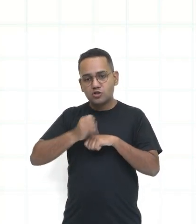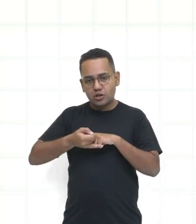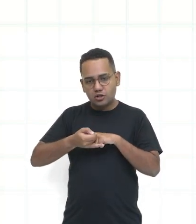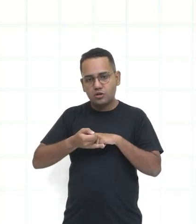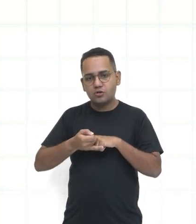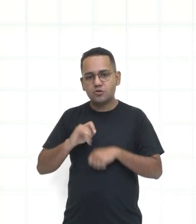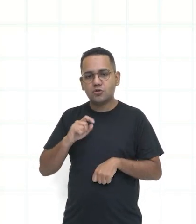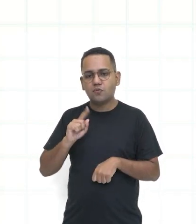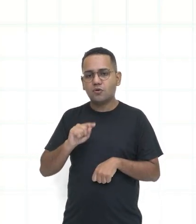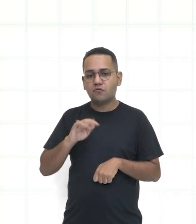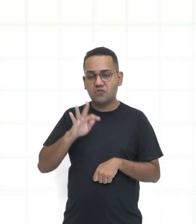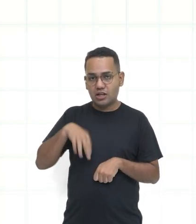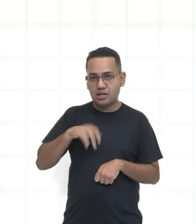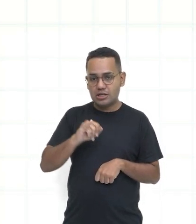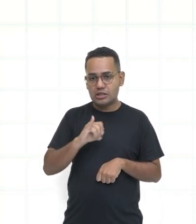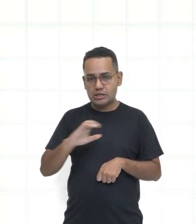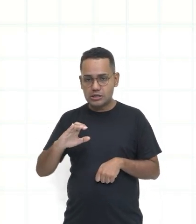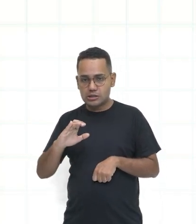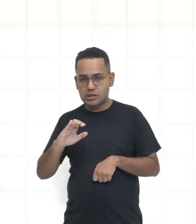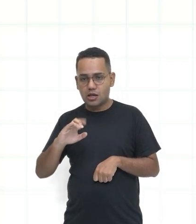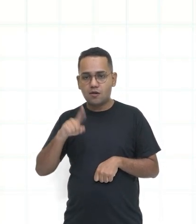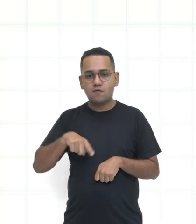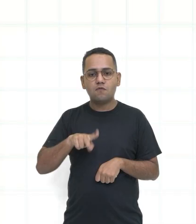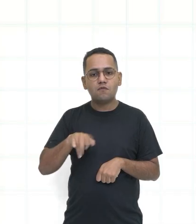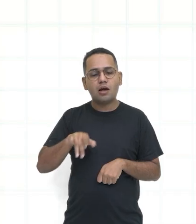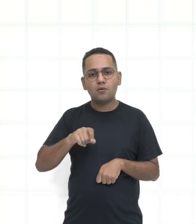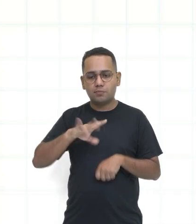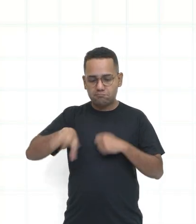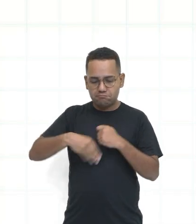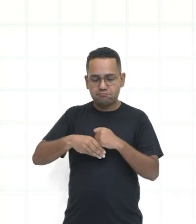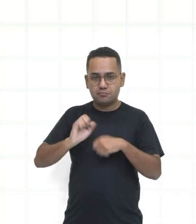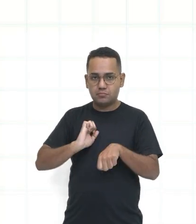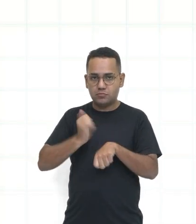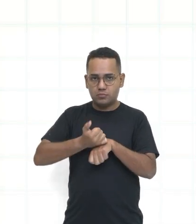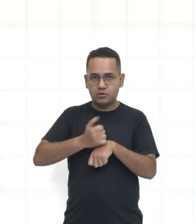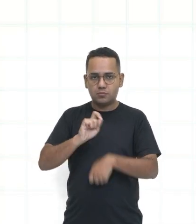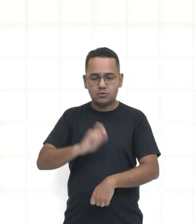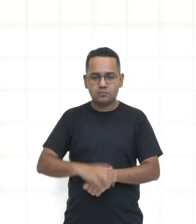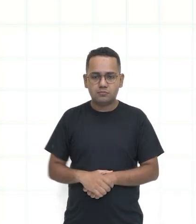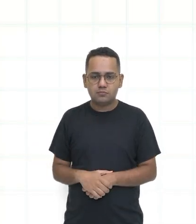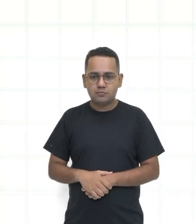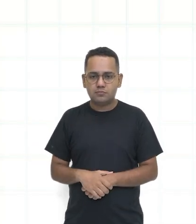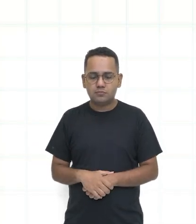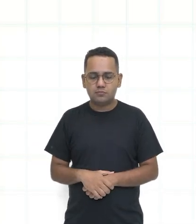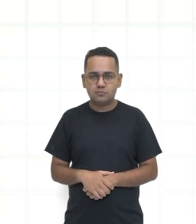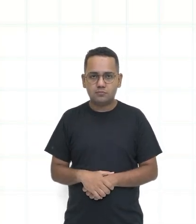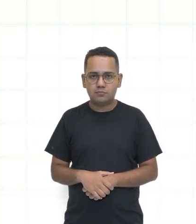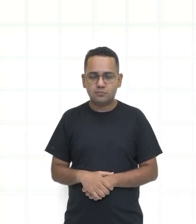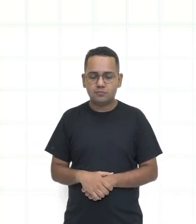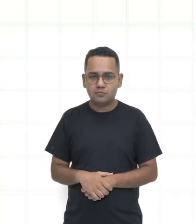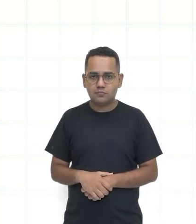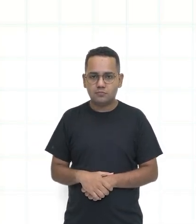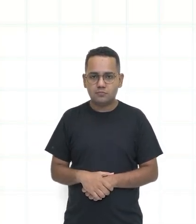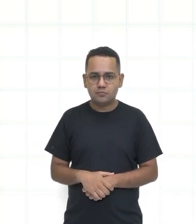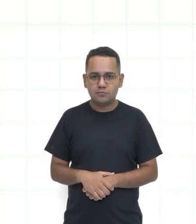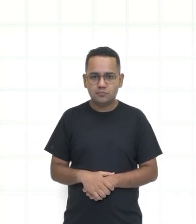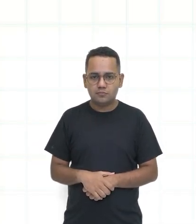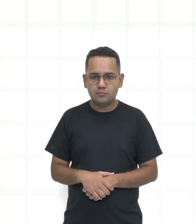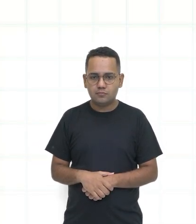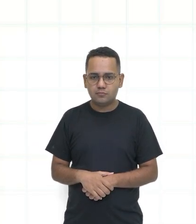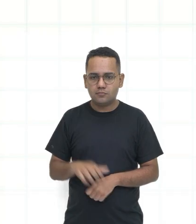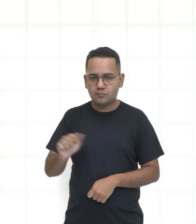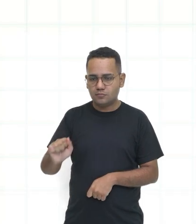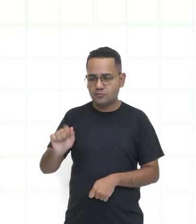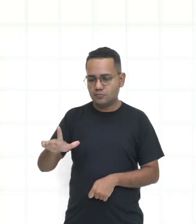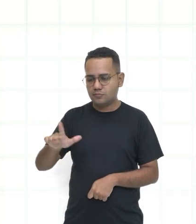vou substituir né, acrescentar ali nesse advérbio, nesse adjetivo, aliás,